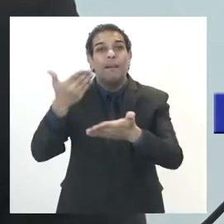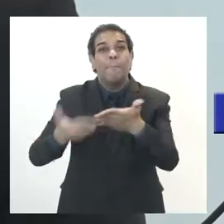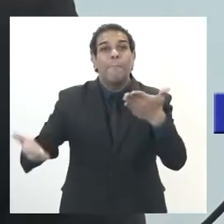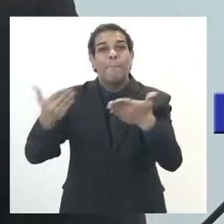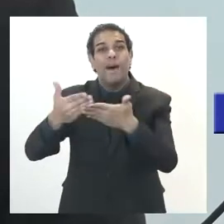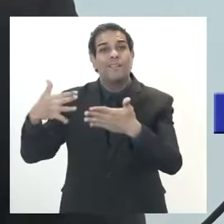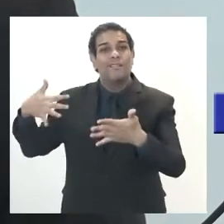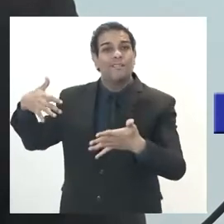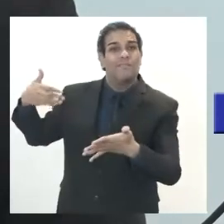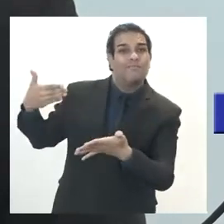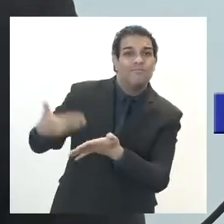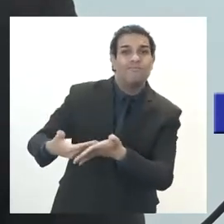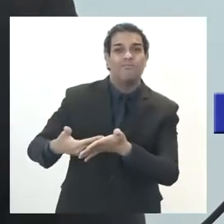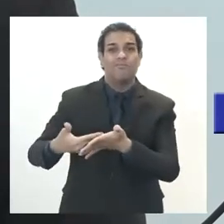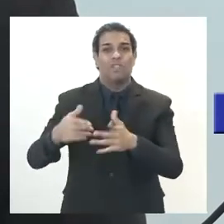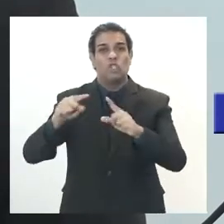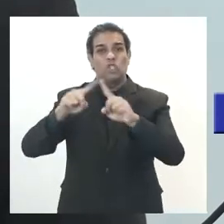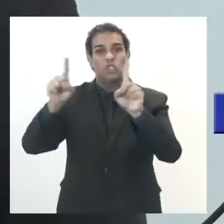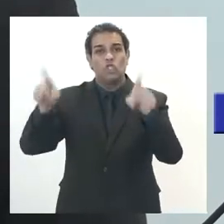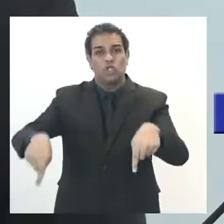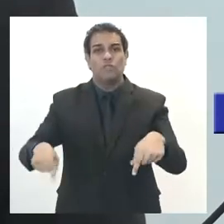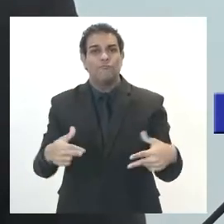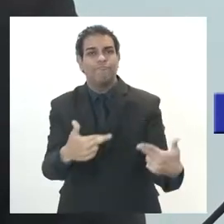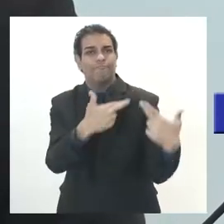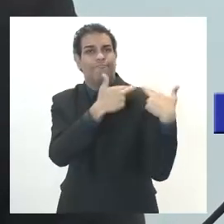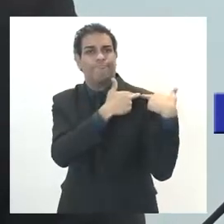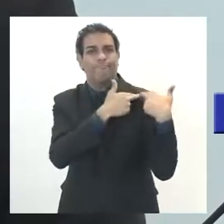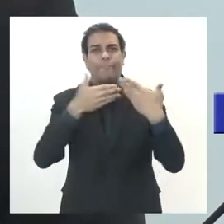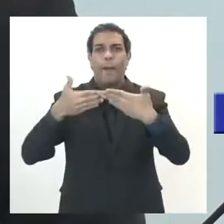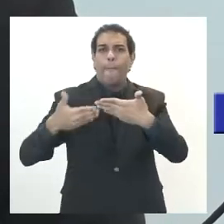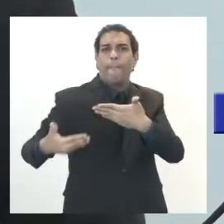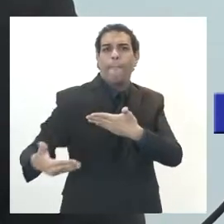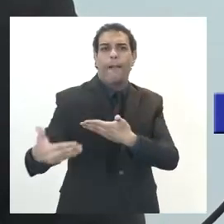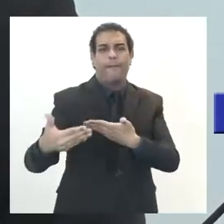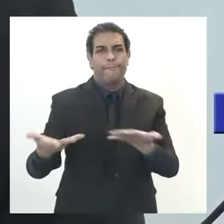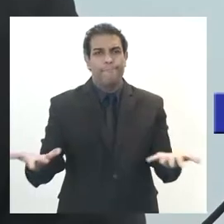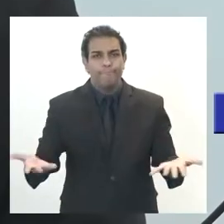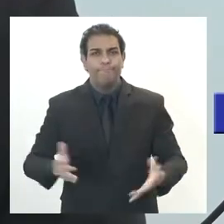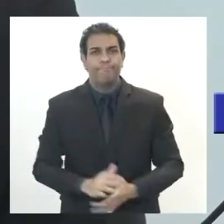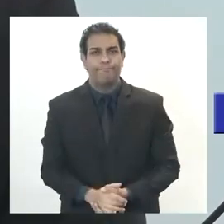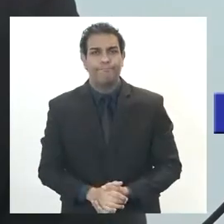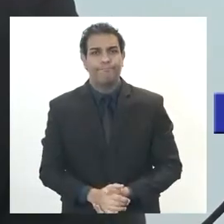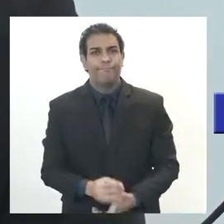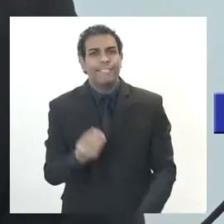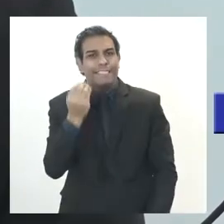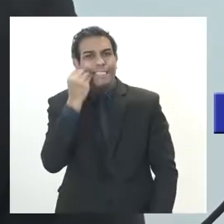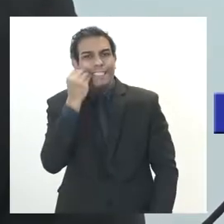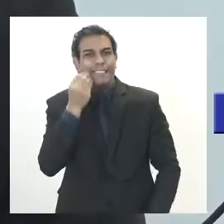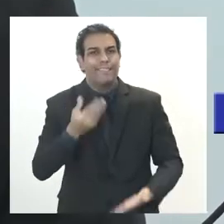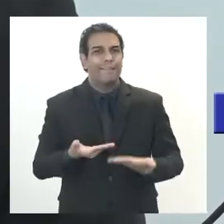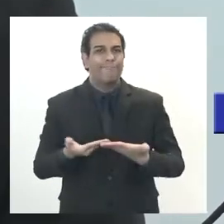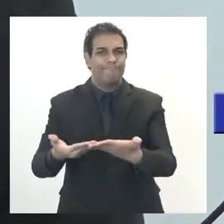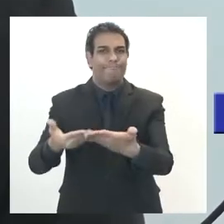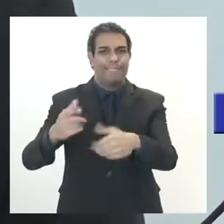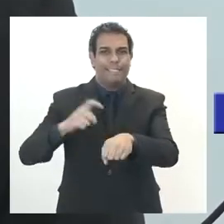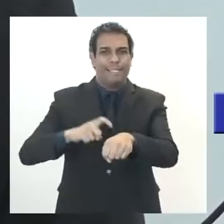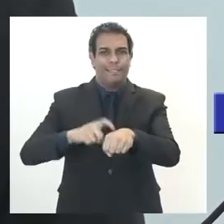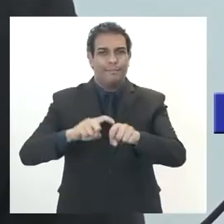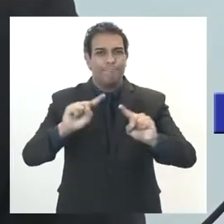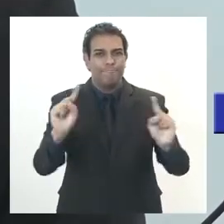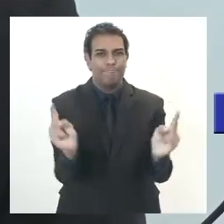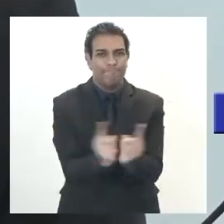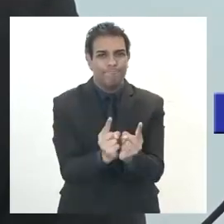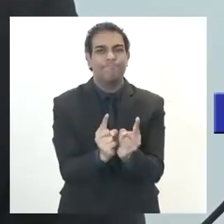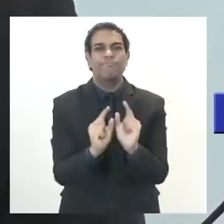ter uma memória histórica né e de servidores mais comprometidos com uma carreira de longo prazo então para poder tentar encanel você que a gente tem um tempo curto aqui